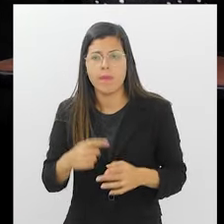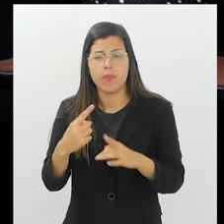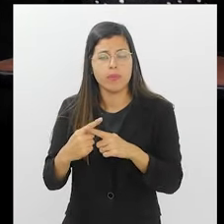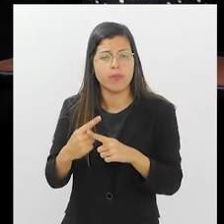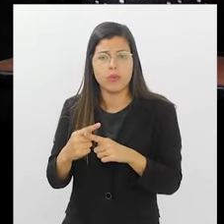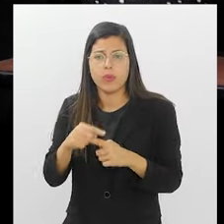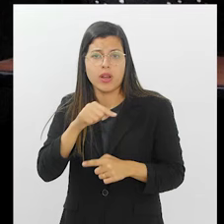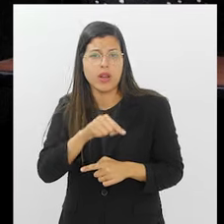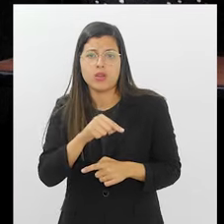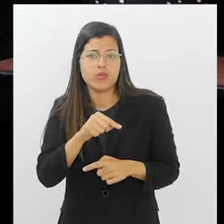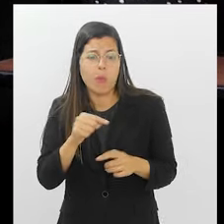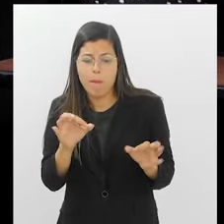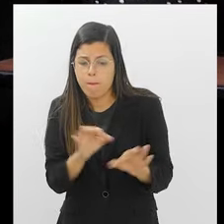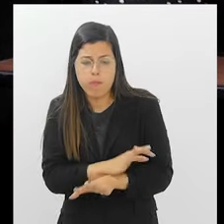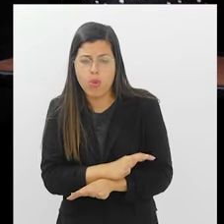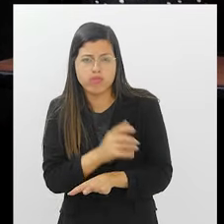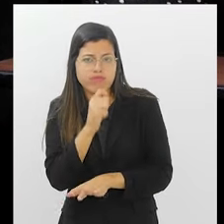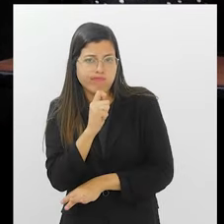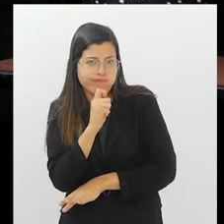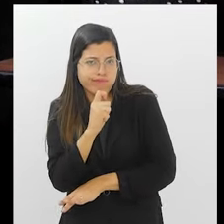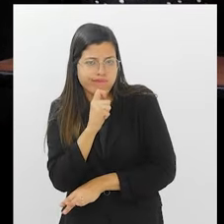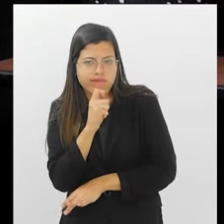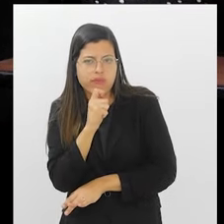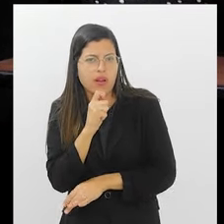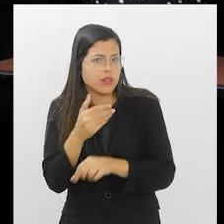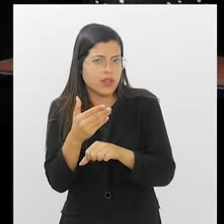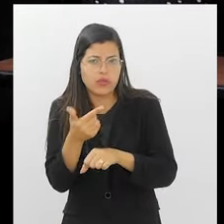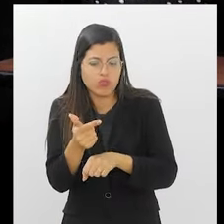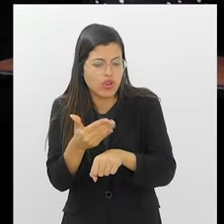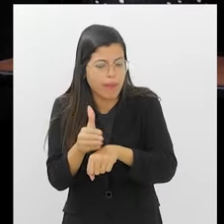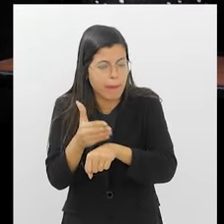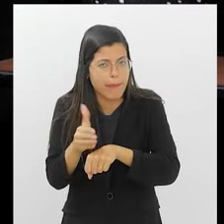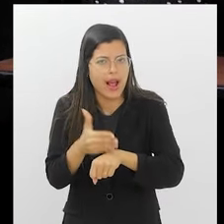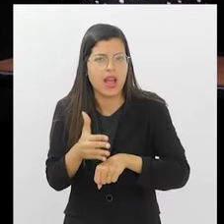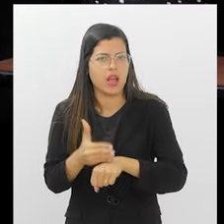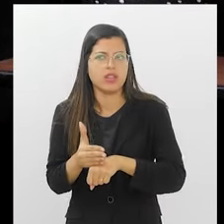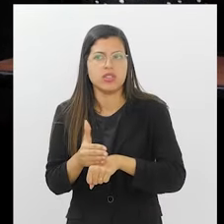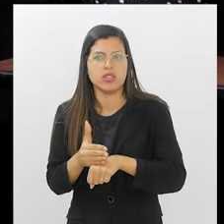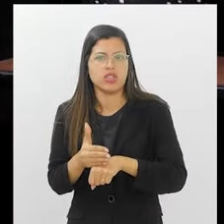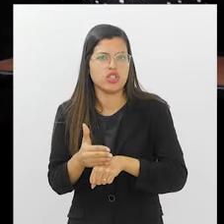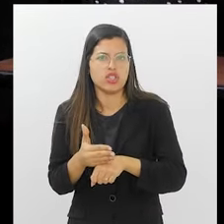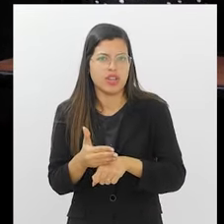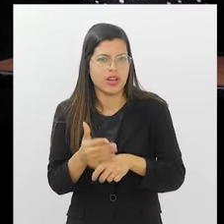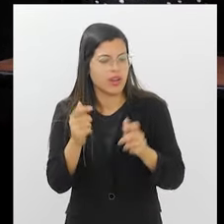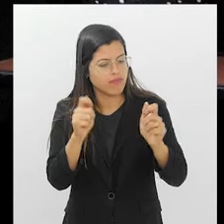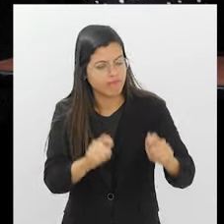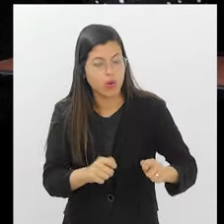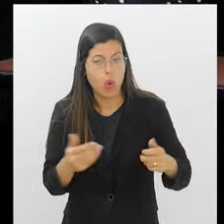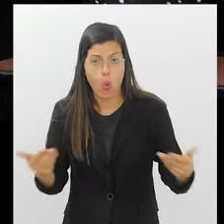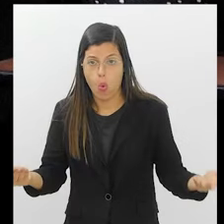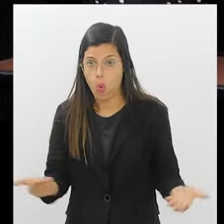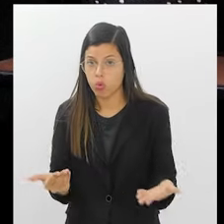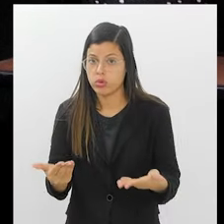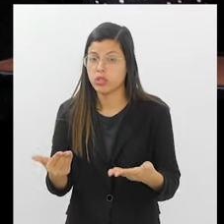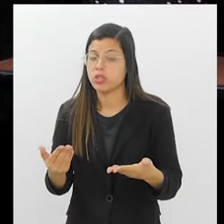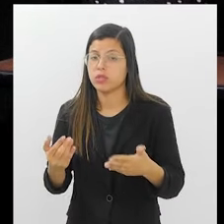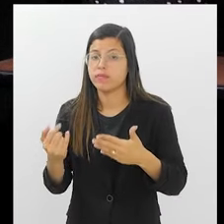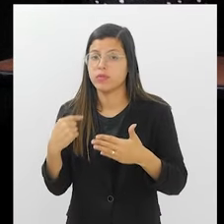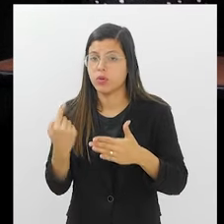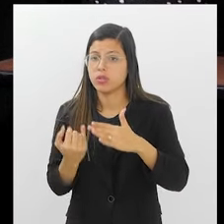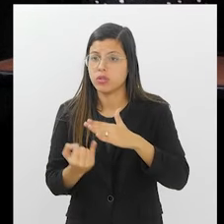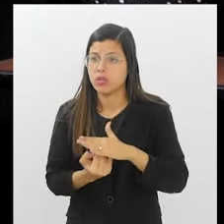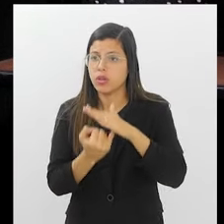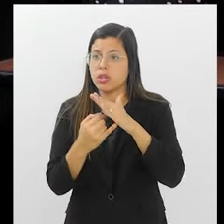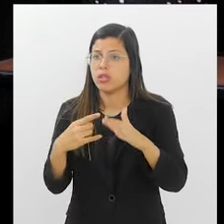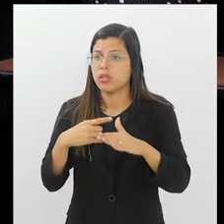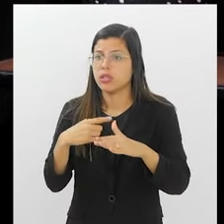quê? Porque eles não estavam preparados para isso, nem tinham sido capacitados, tá certo? Hoje, na nossa instituição, na nossa cidade, tem